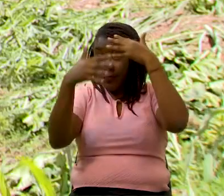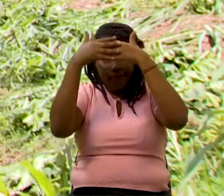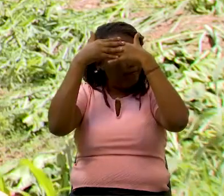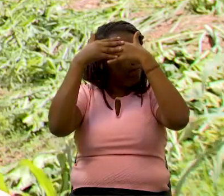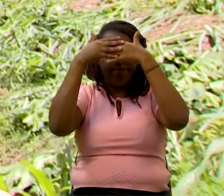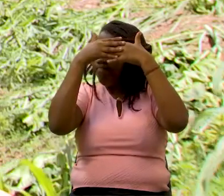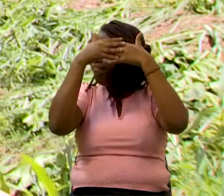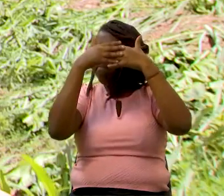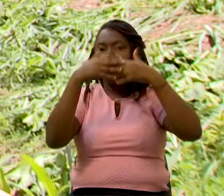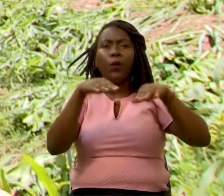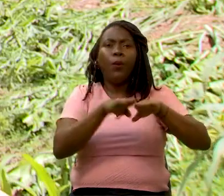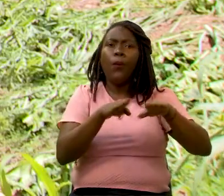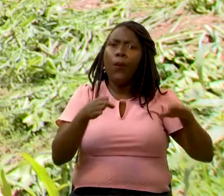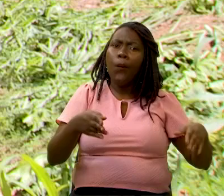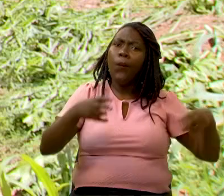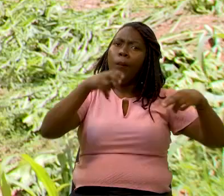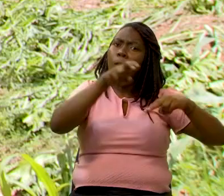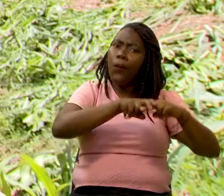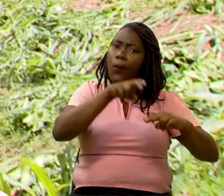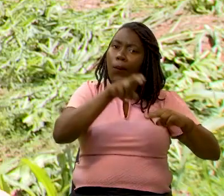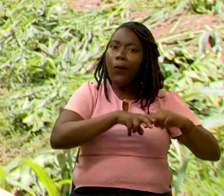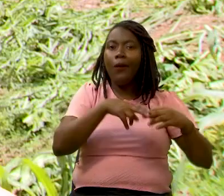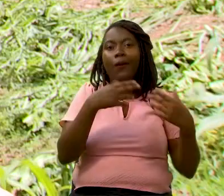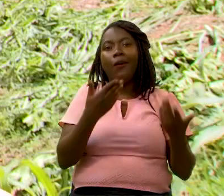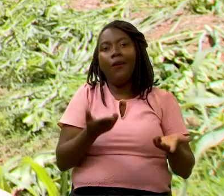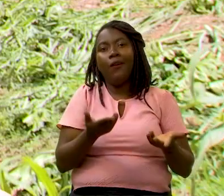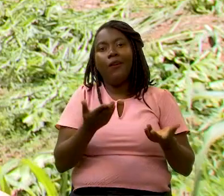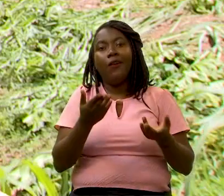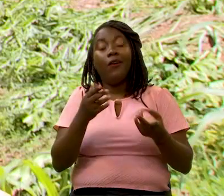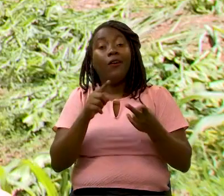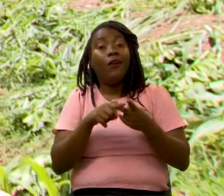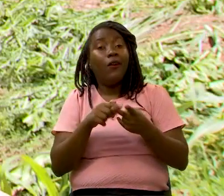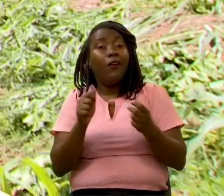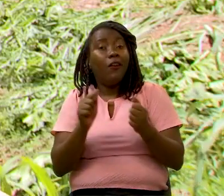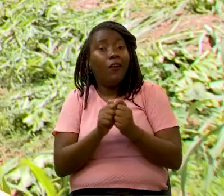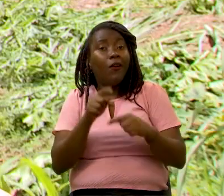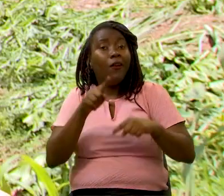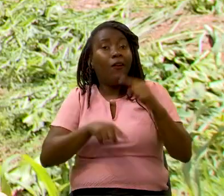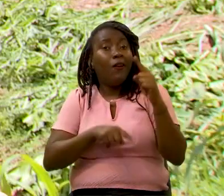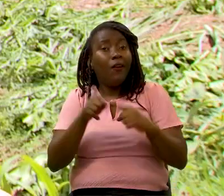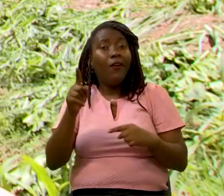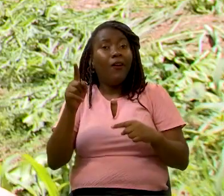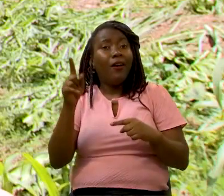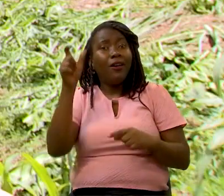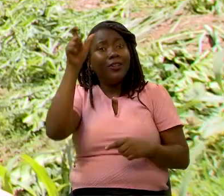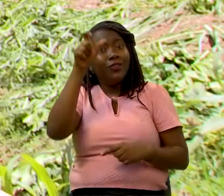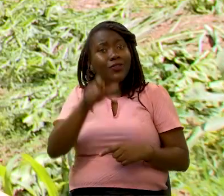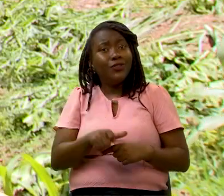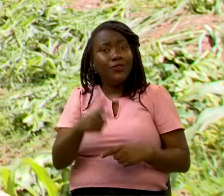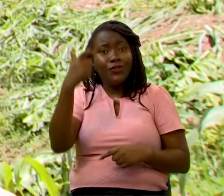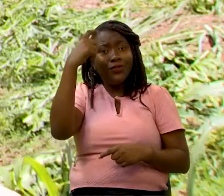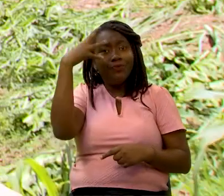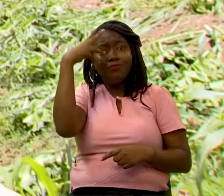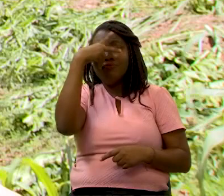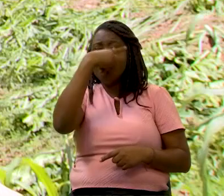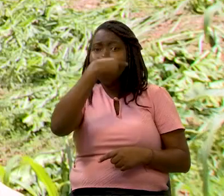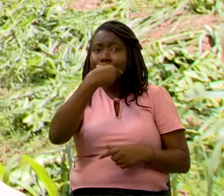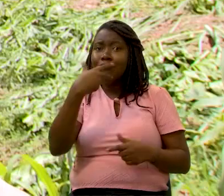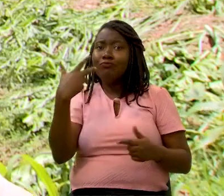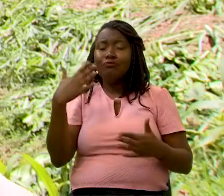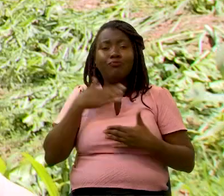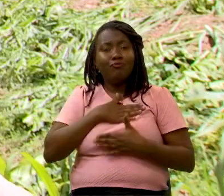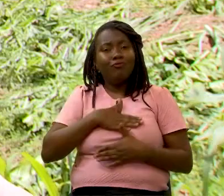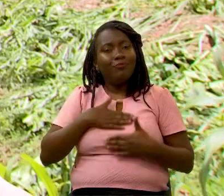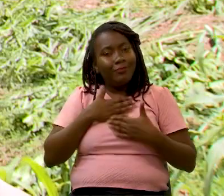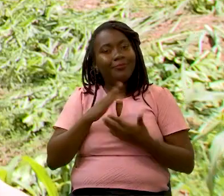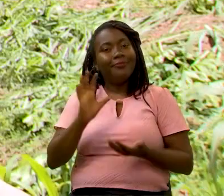não só ter um espaço sombreado, mas ter um espaço sombreado com um banco, um espaço sombreado com um pergolado, um espaço sombreado que também seja esteticamente agradável